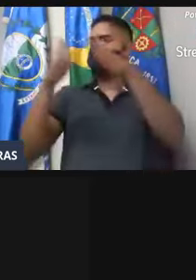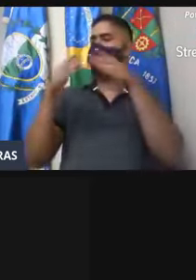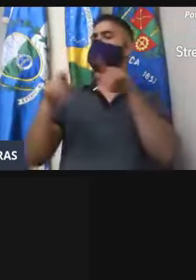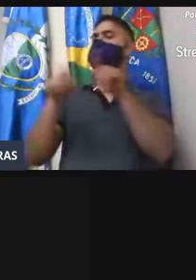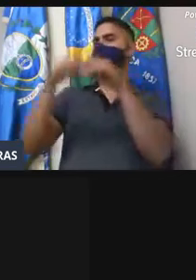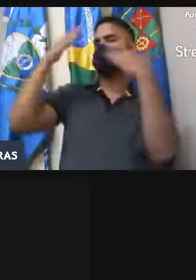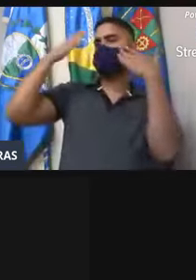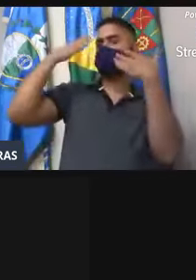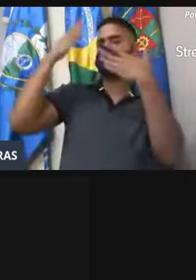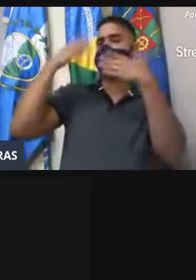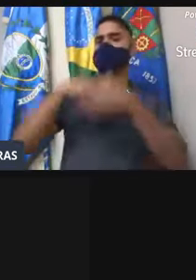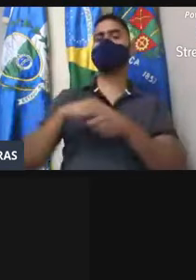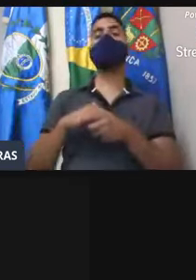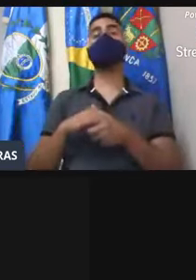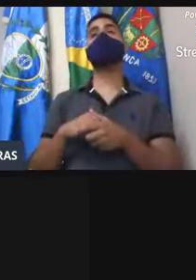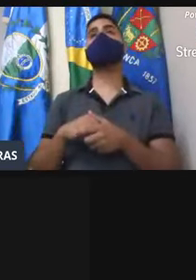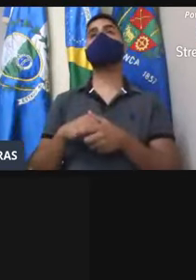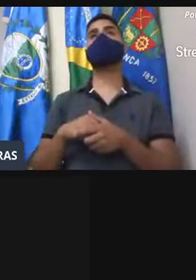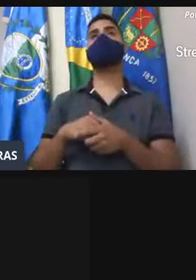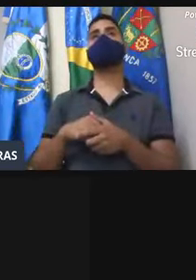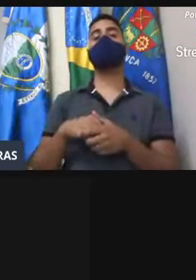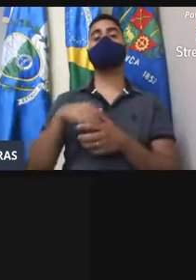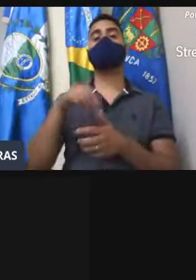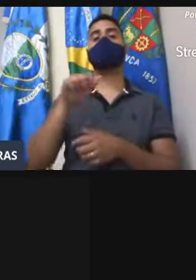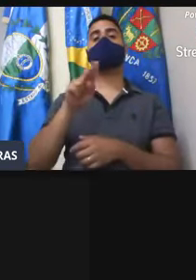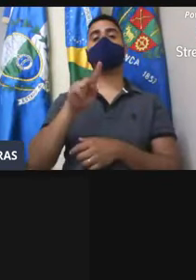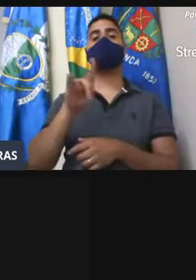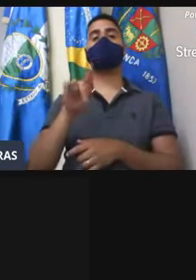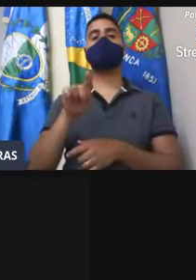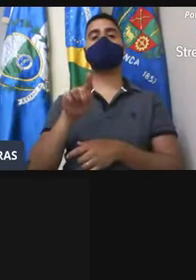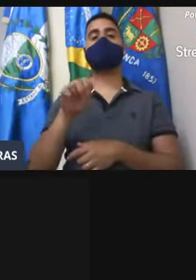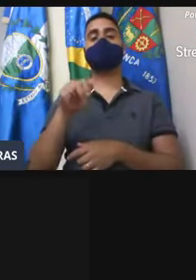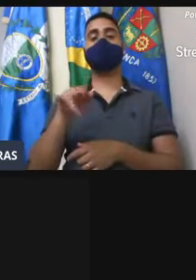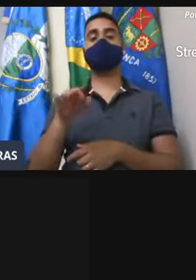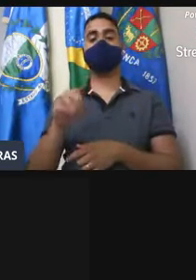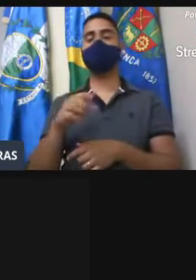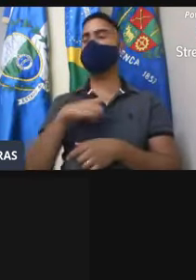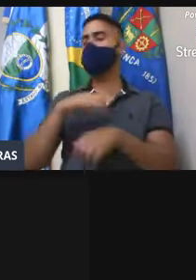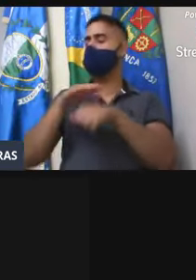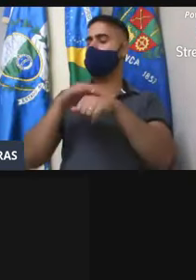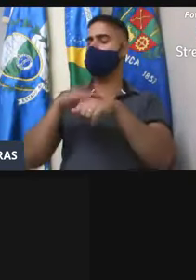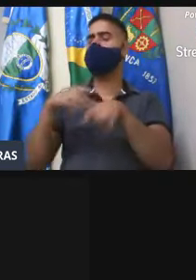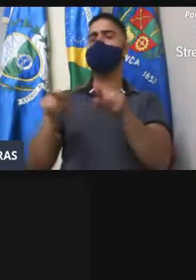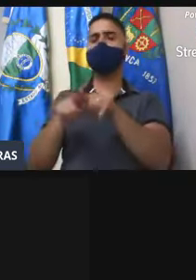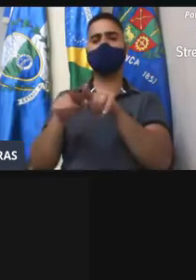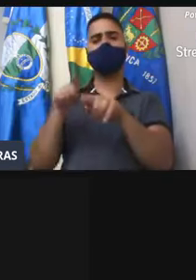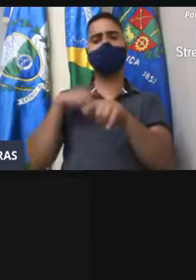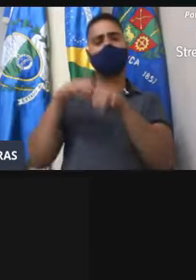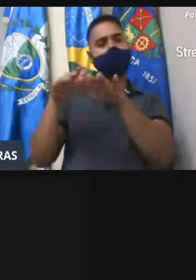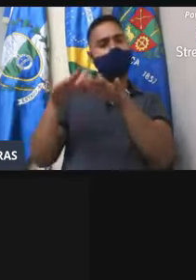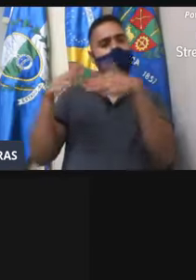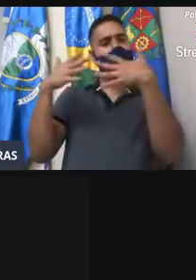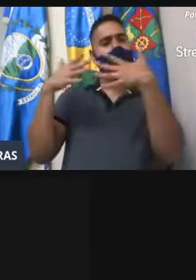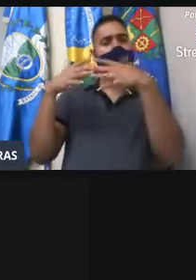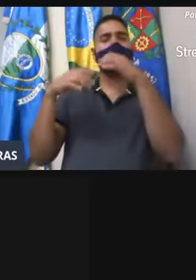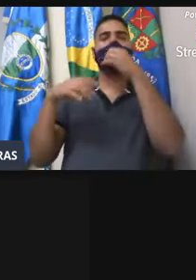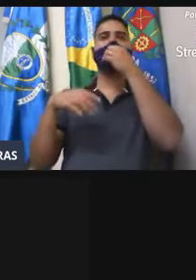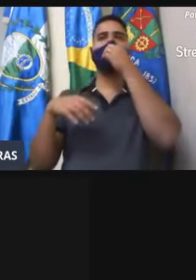agradecer. Agradecer ao doutor Luiz Antônio, que está tendo o maior carinho, a maior atenção com a gente nesse